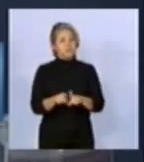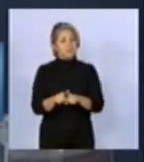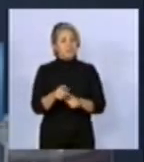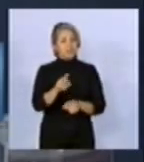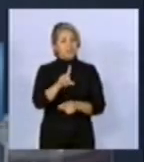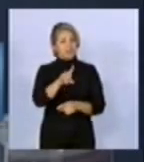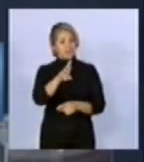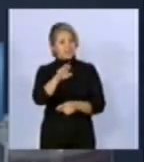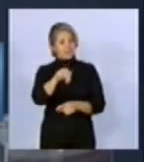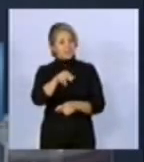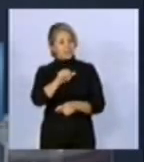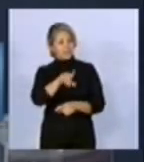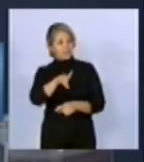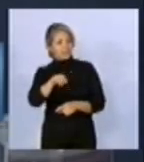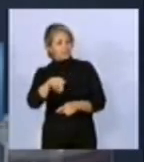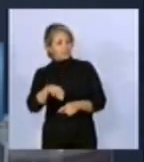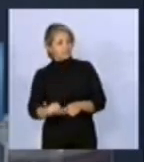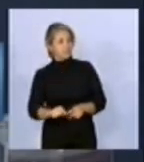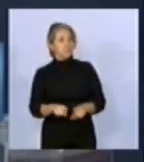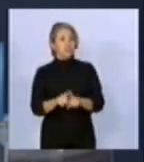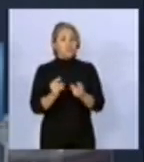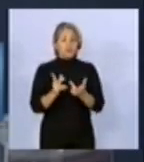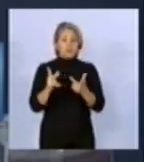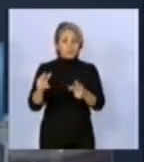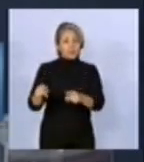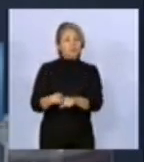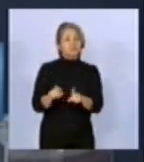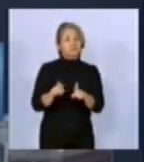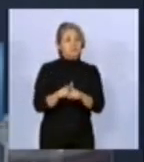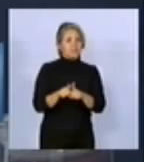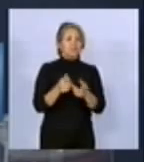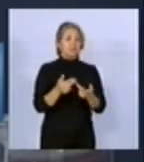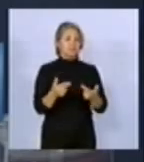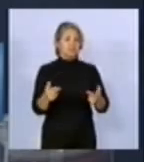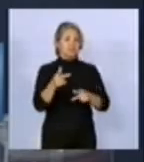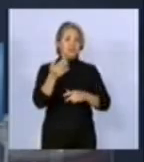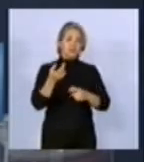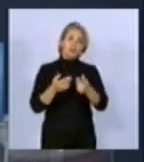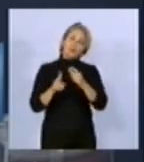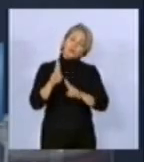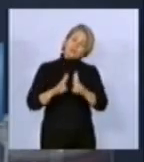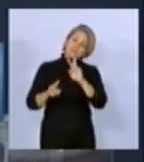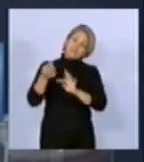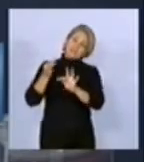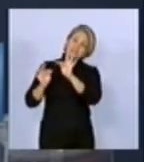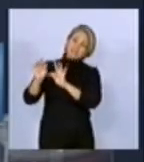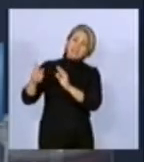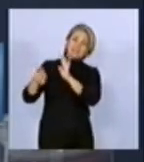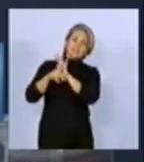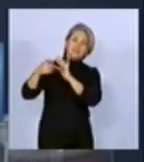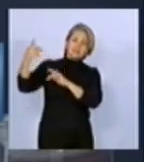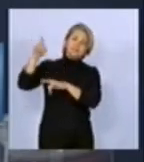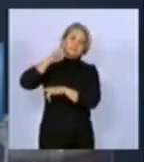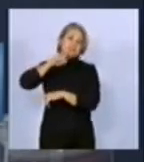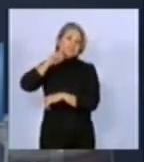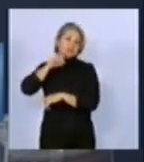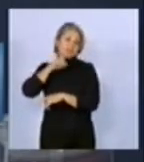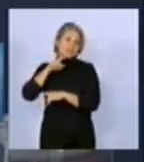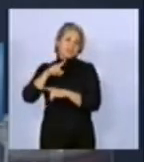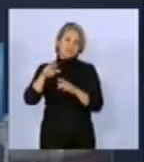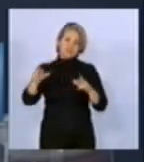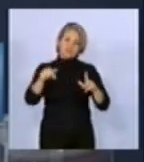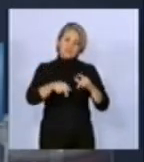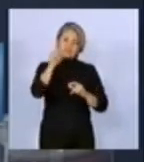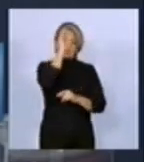conforme a concepção e inicial da técnica usada nos Estados Unidos e não adaptação brasileira terraceamento quando foi